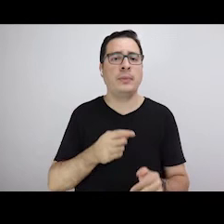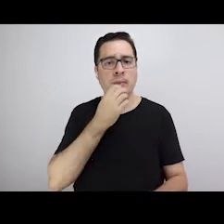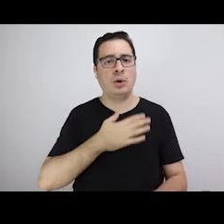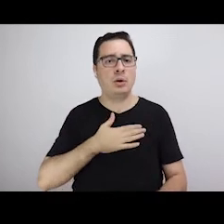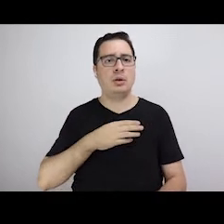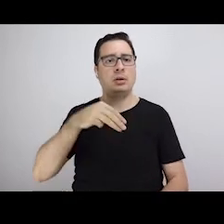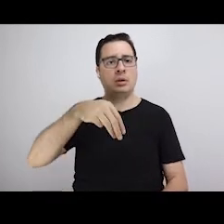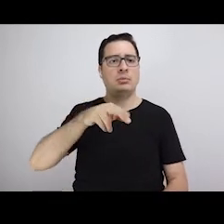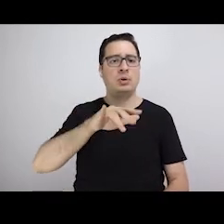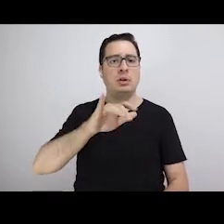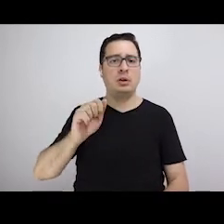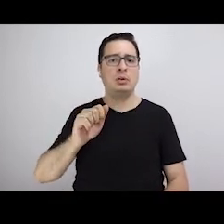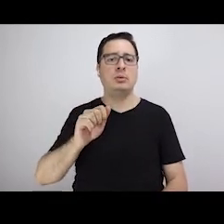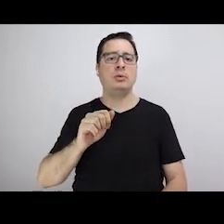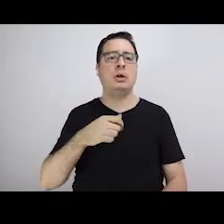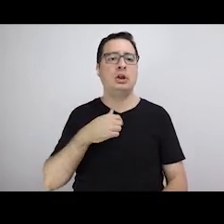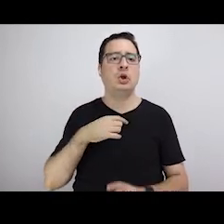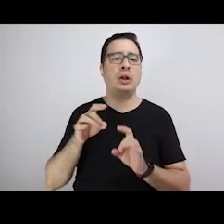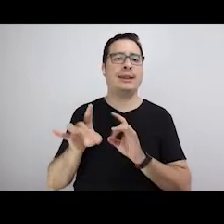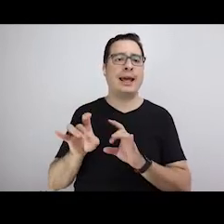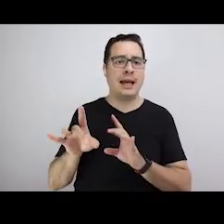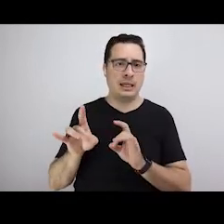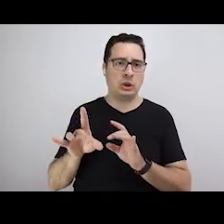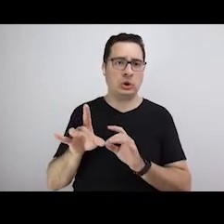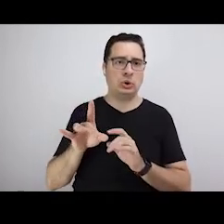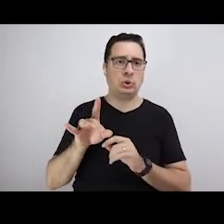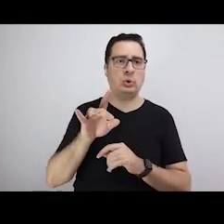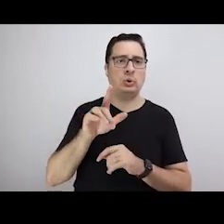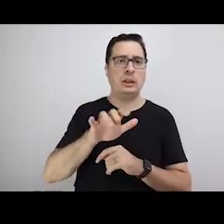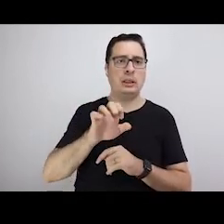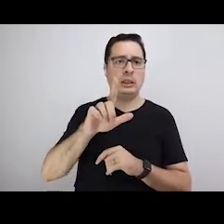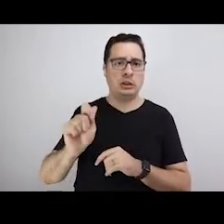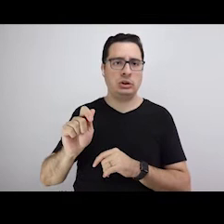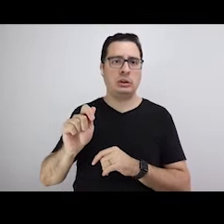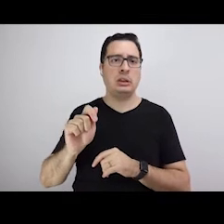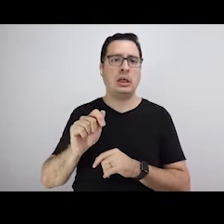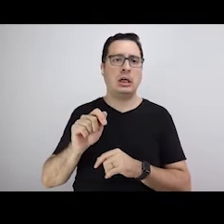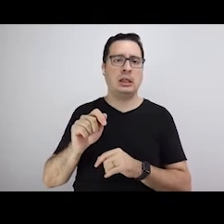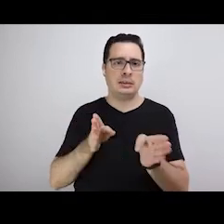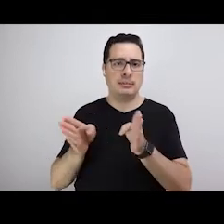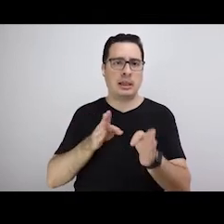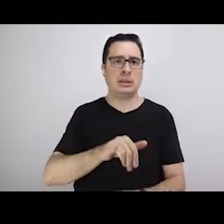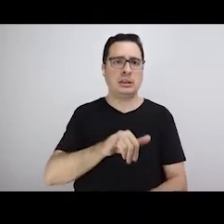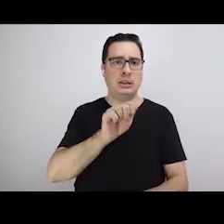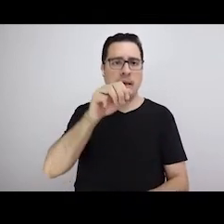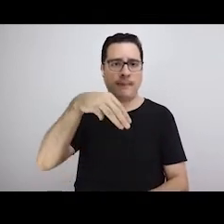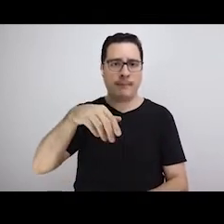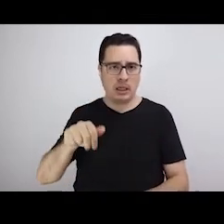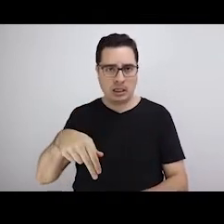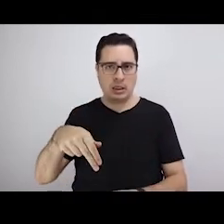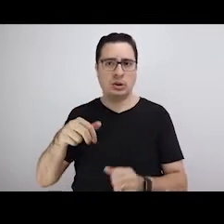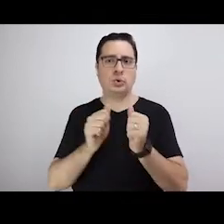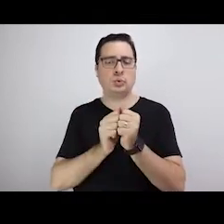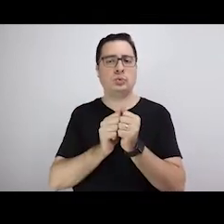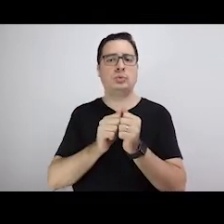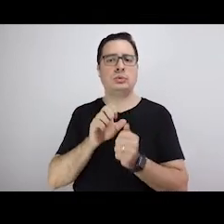Bolognini Cita, sou Tech Lead de acessibilidade pela Yaman, trabalhando junto ali com o Samuel. Eu